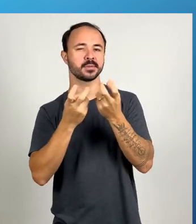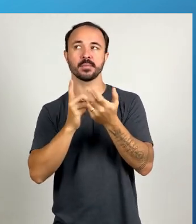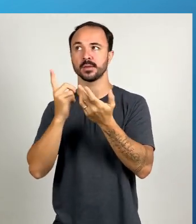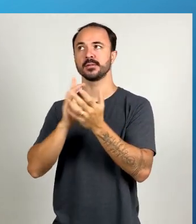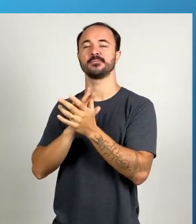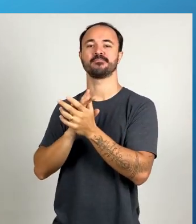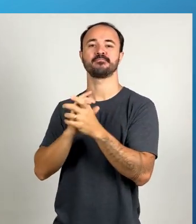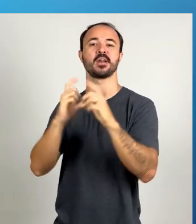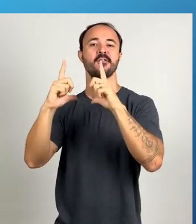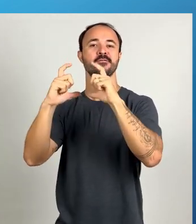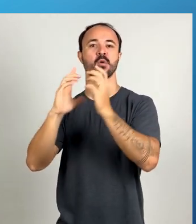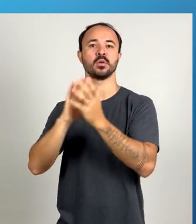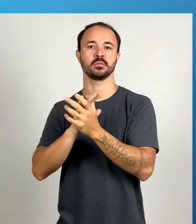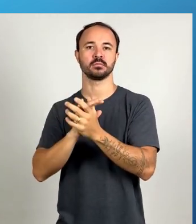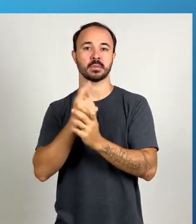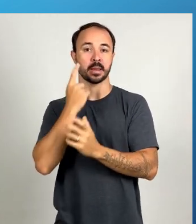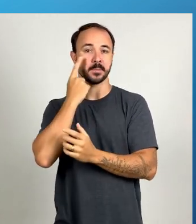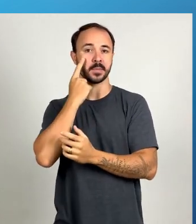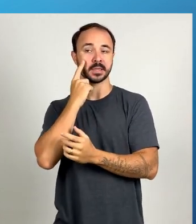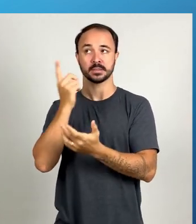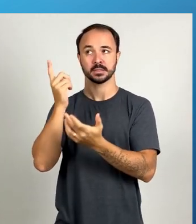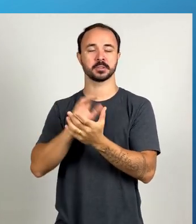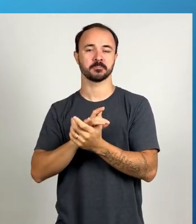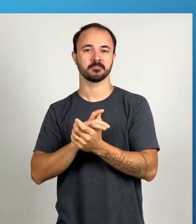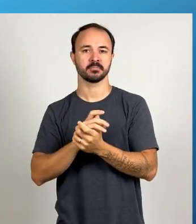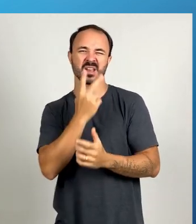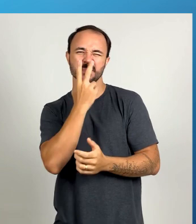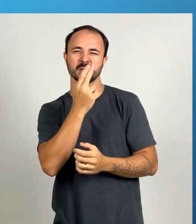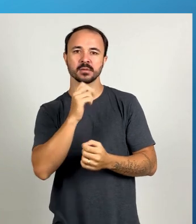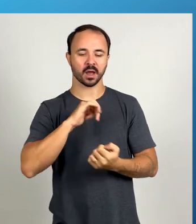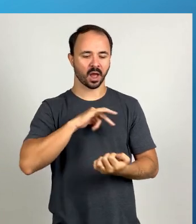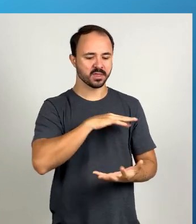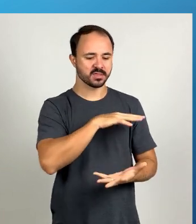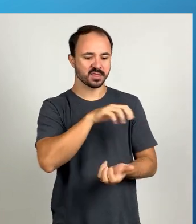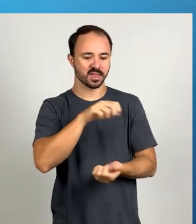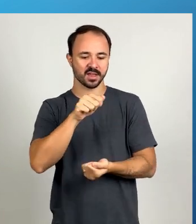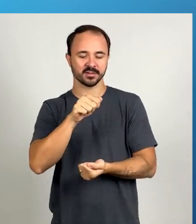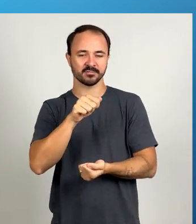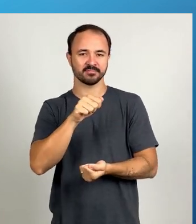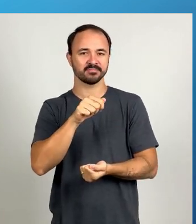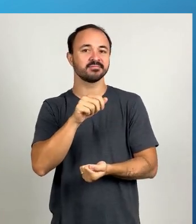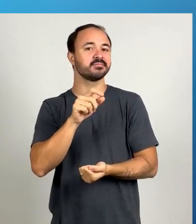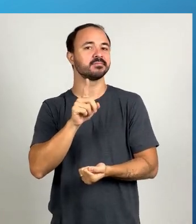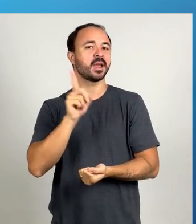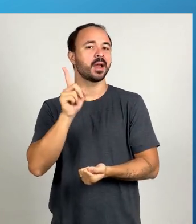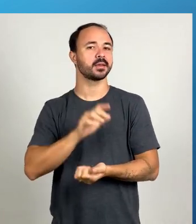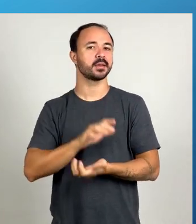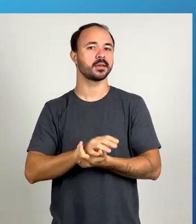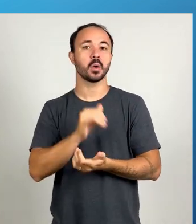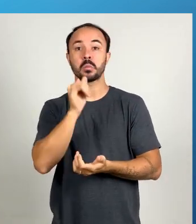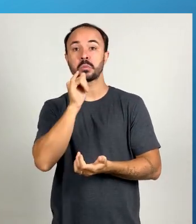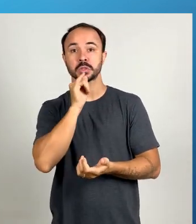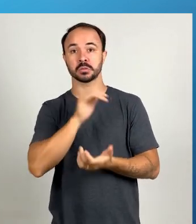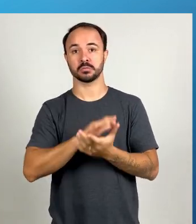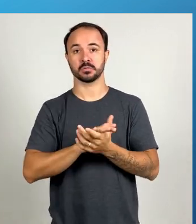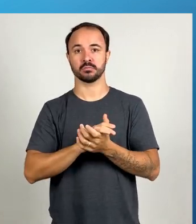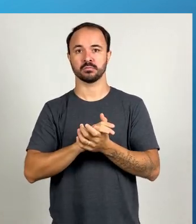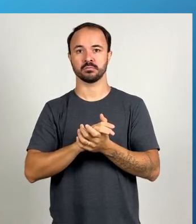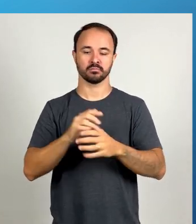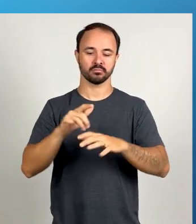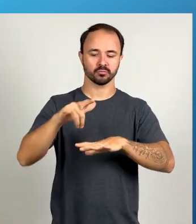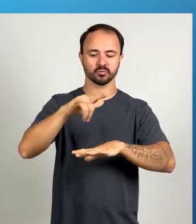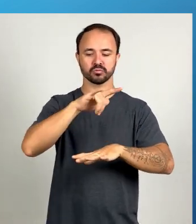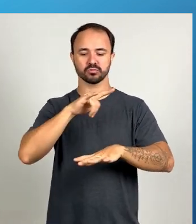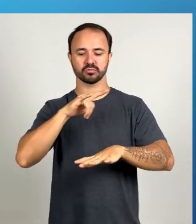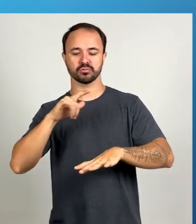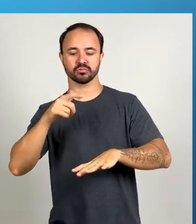aqui. Imagina que essa imagem é a Terra. Aquela outra bolinha lá em cima, por exemplo, um satélite.